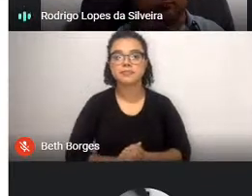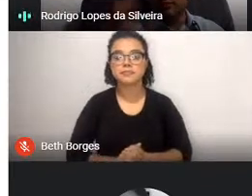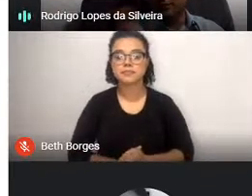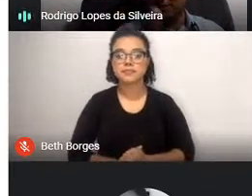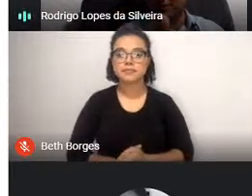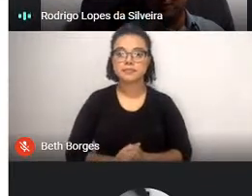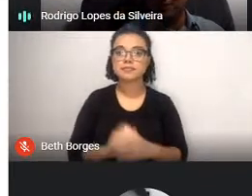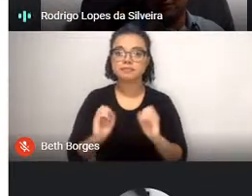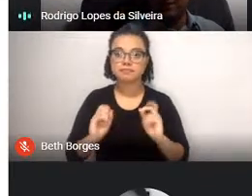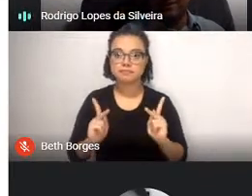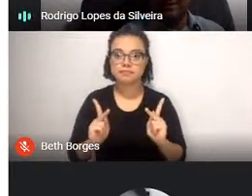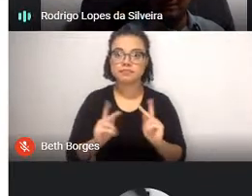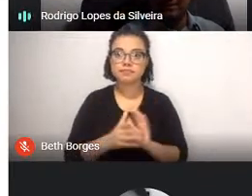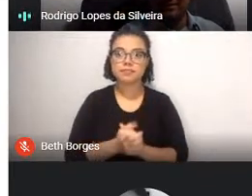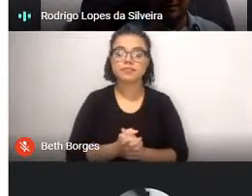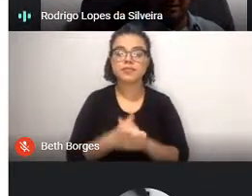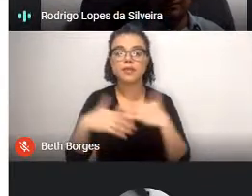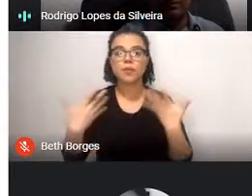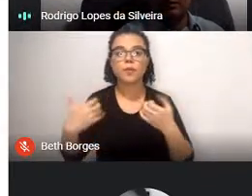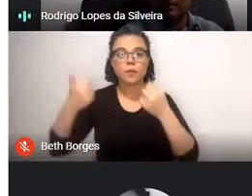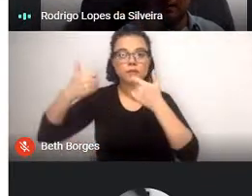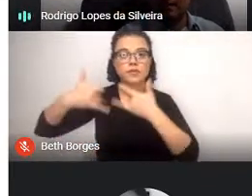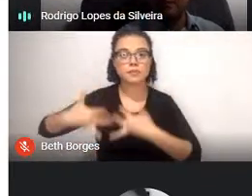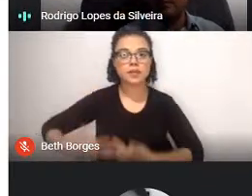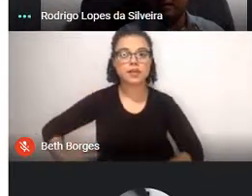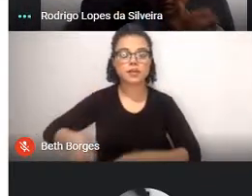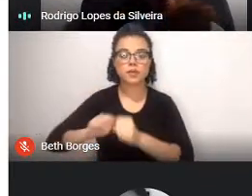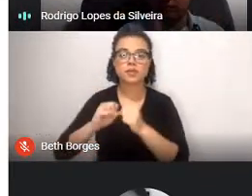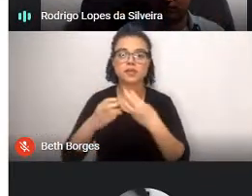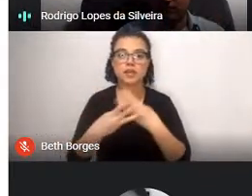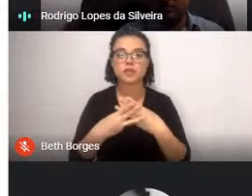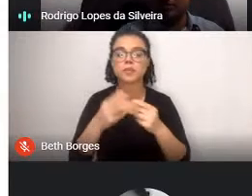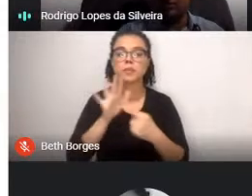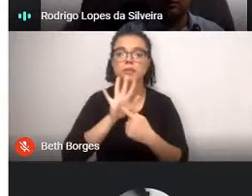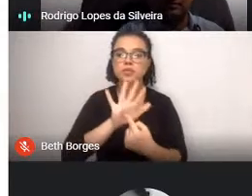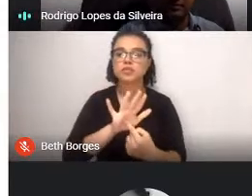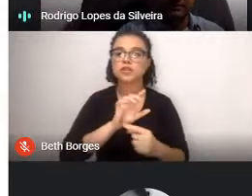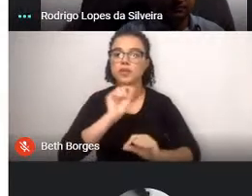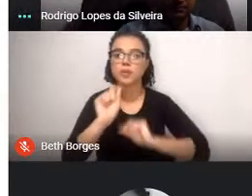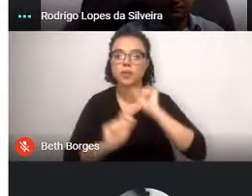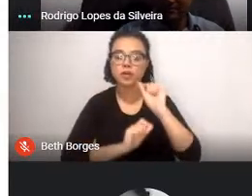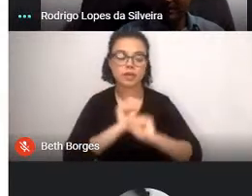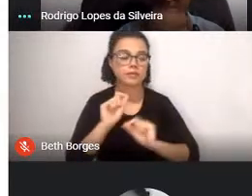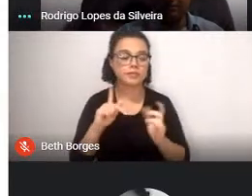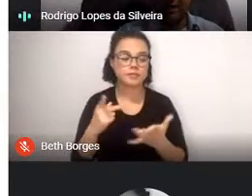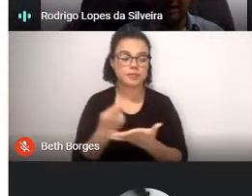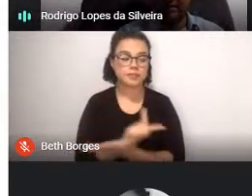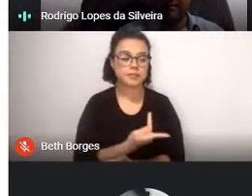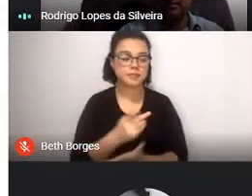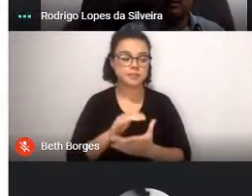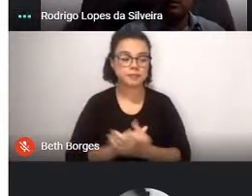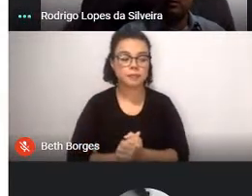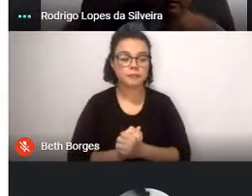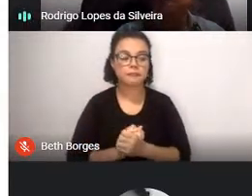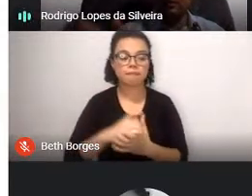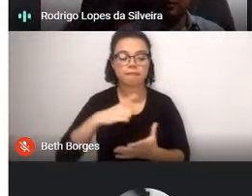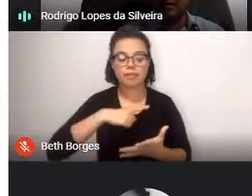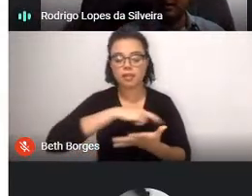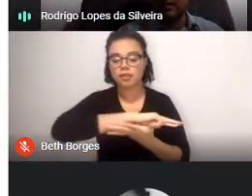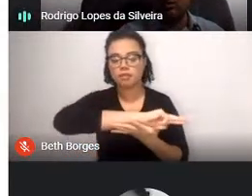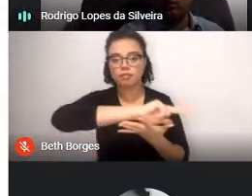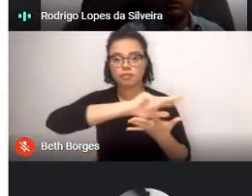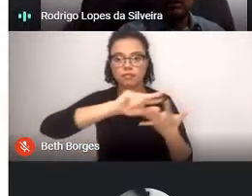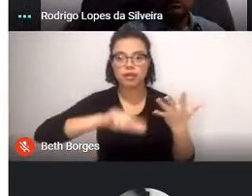Tá? Que foi o que eu já praticamente falei aí nesse slide, né? O que é as distorções cognitivas, né? Tem várias, como a